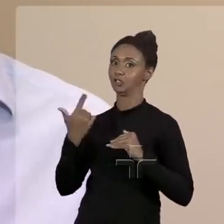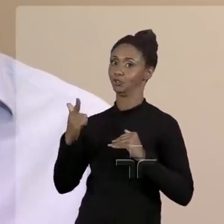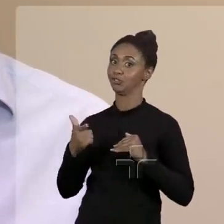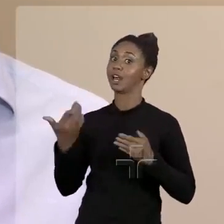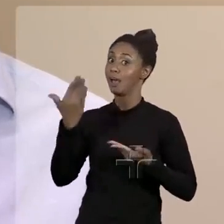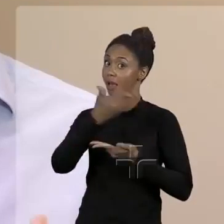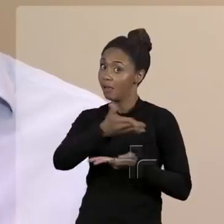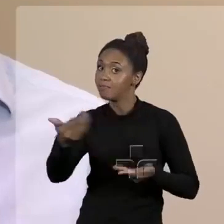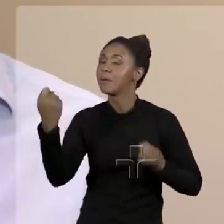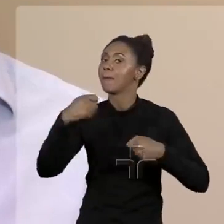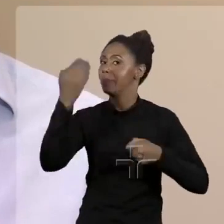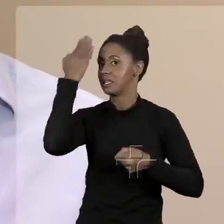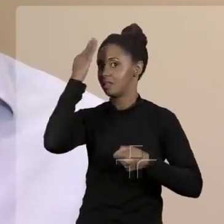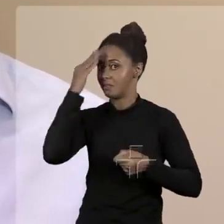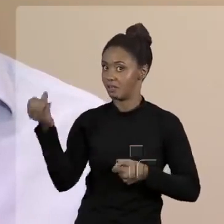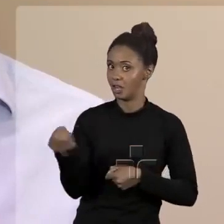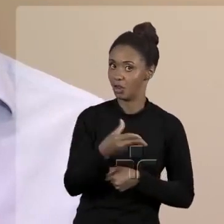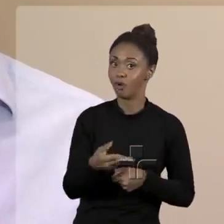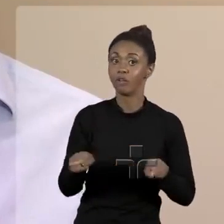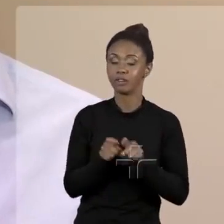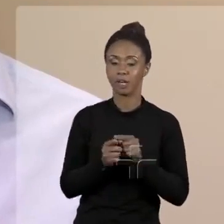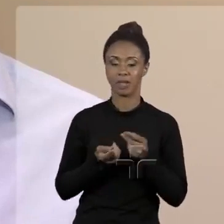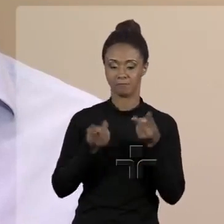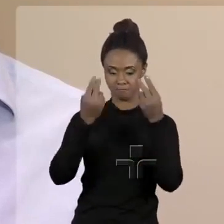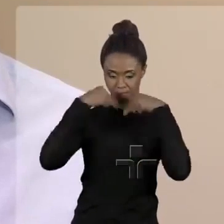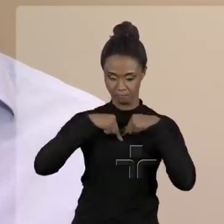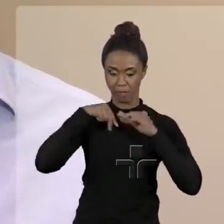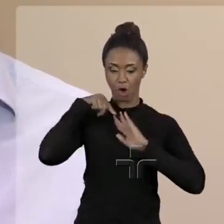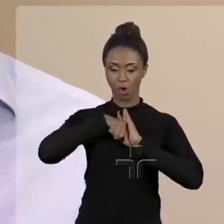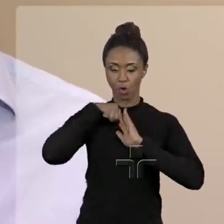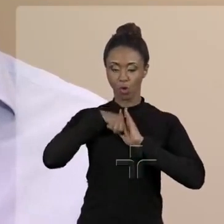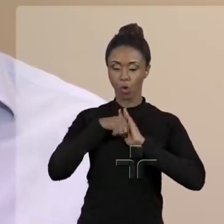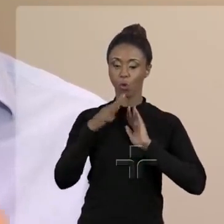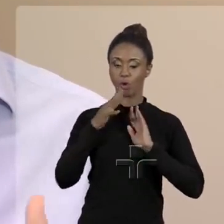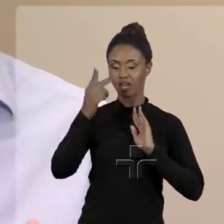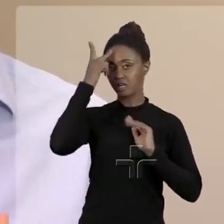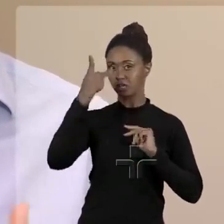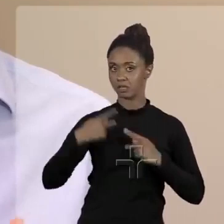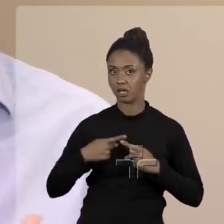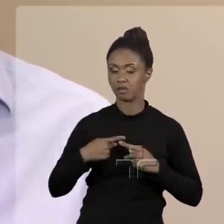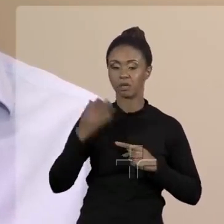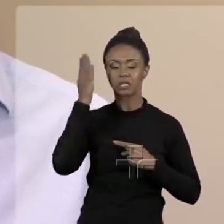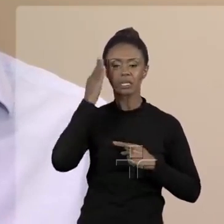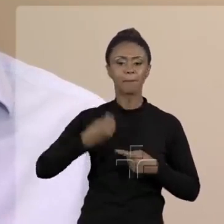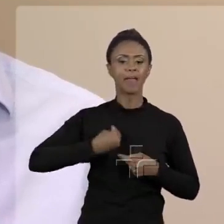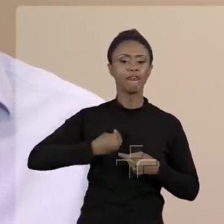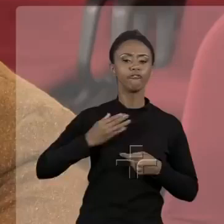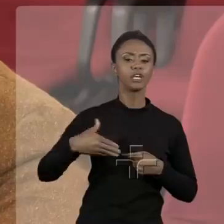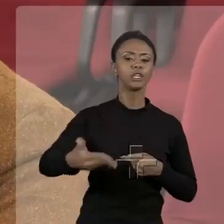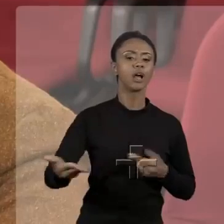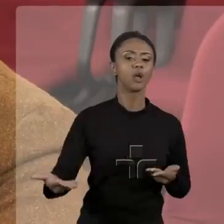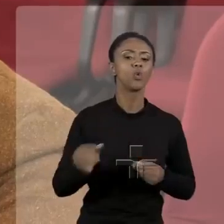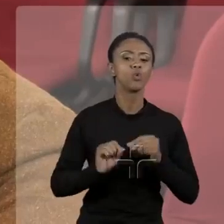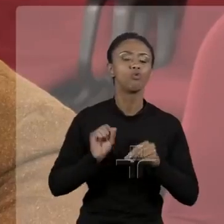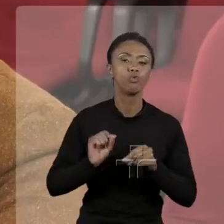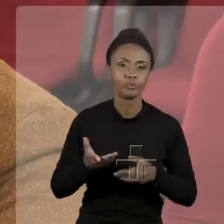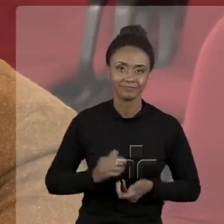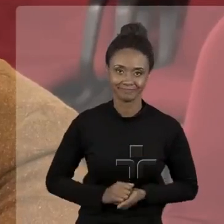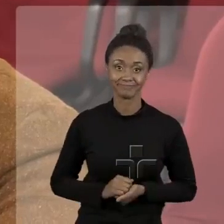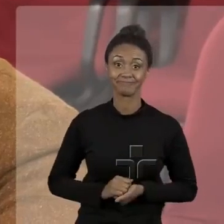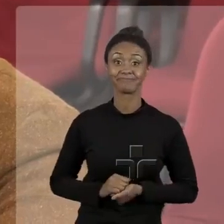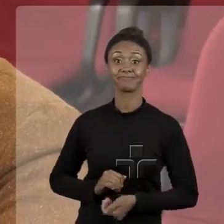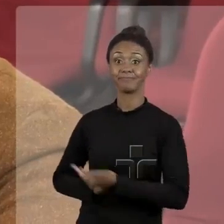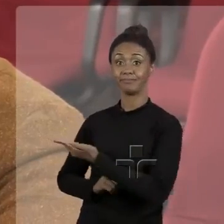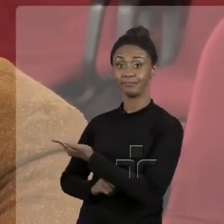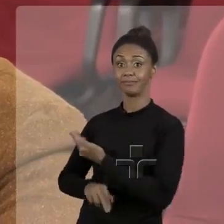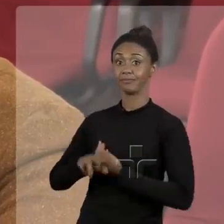nova dinâmica e têm que olhar para dentro. O autoconhecimento também é muito importante nessa fase da vida para entender o que ela realmente quer fazer agora. Foi onde a Rosângela